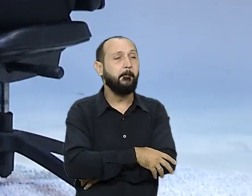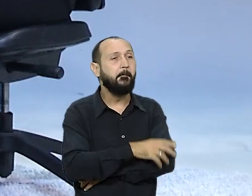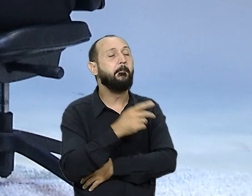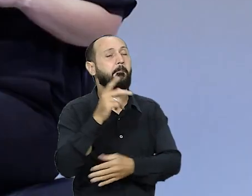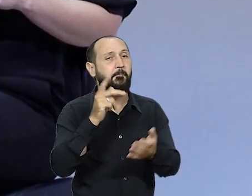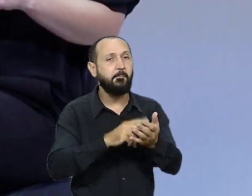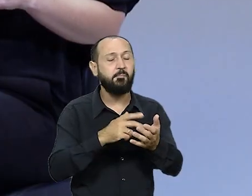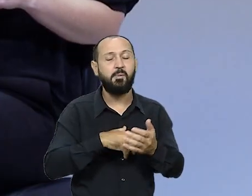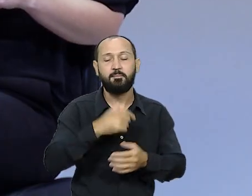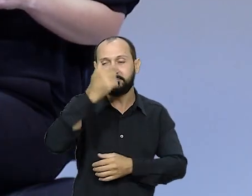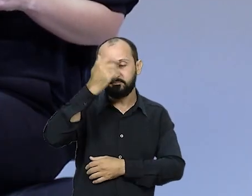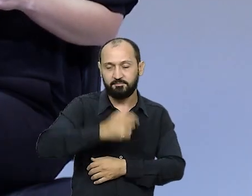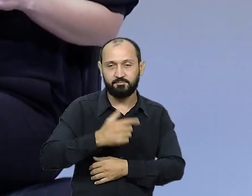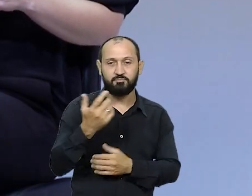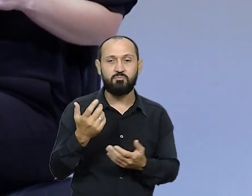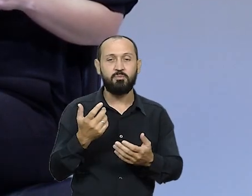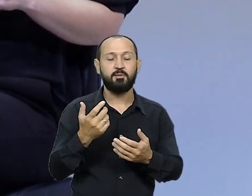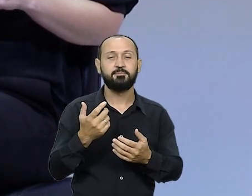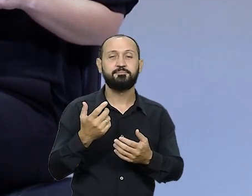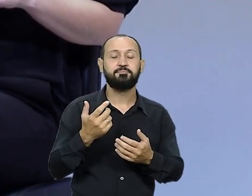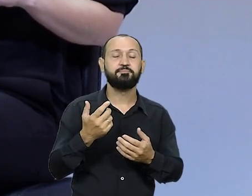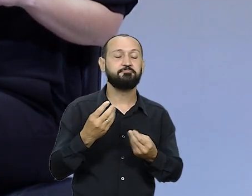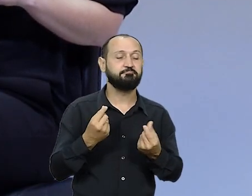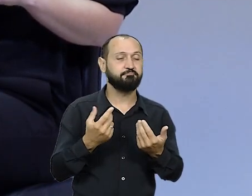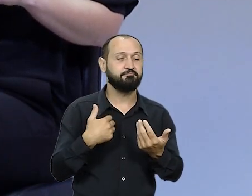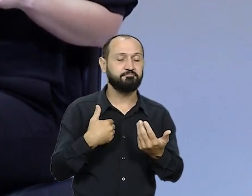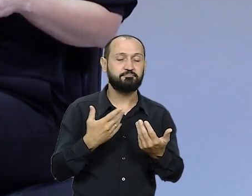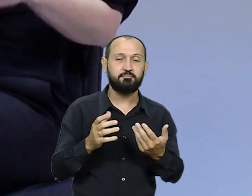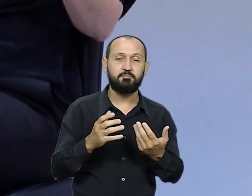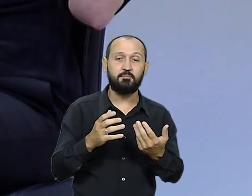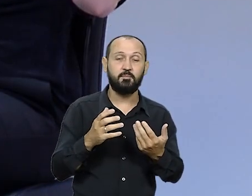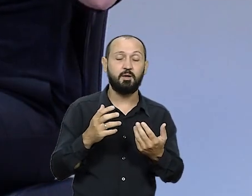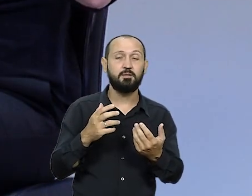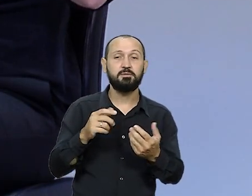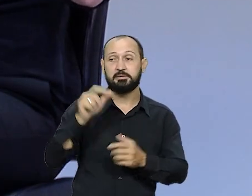mentindo agora. Não, eu sou. São personagens, são